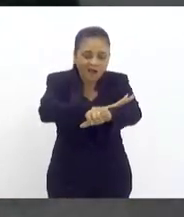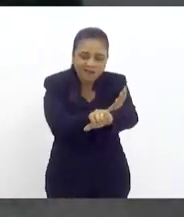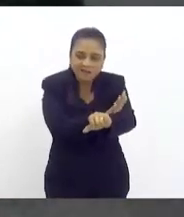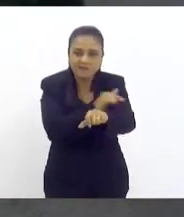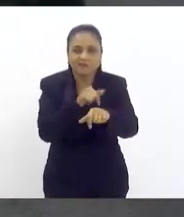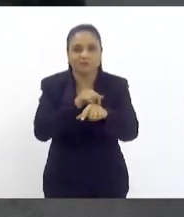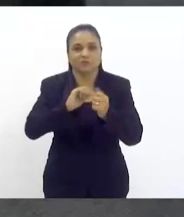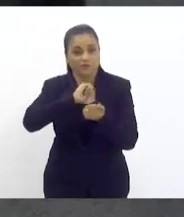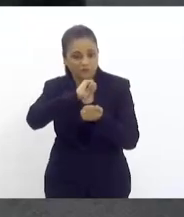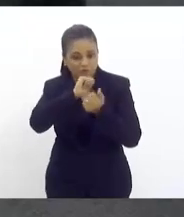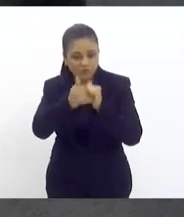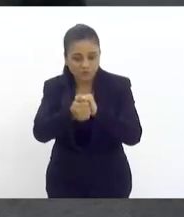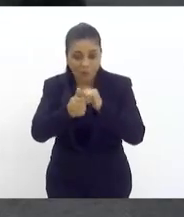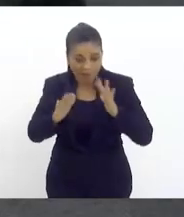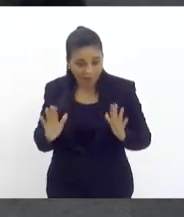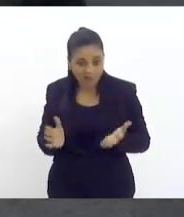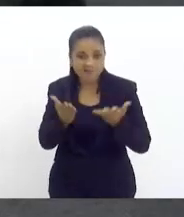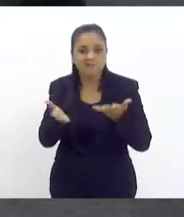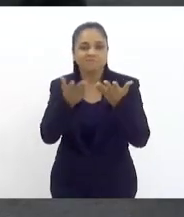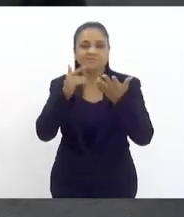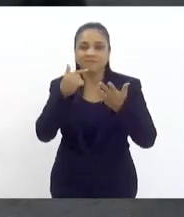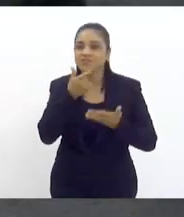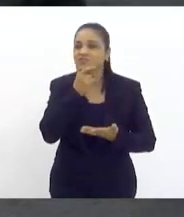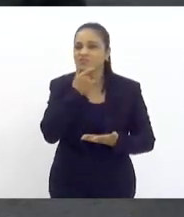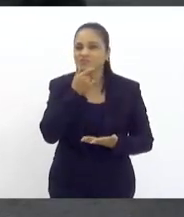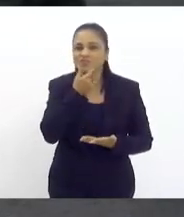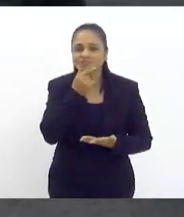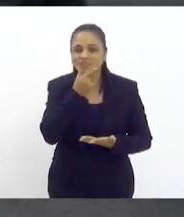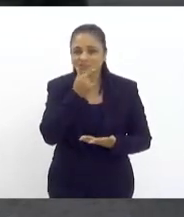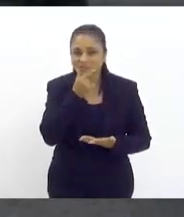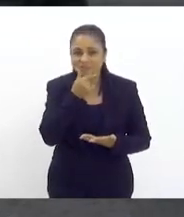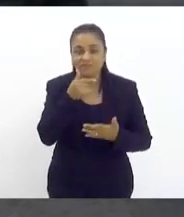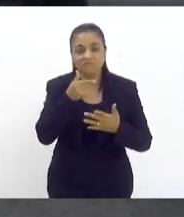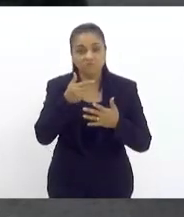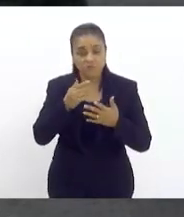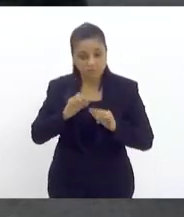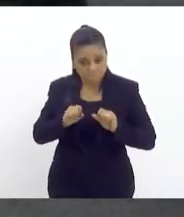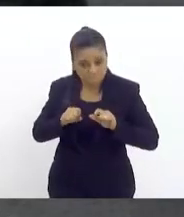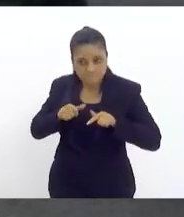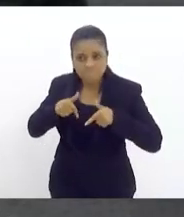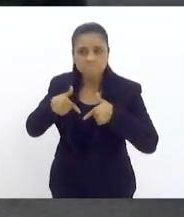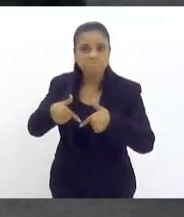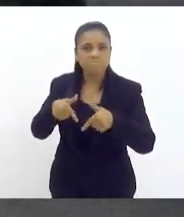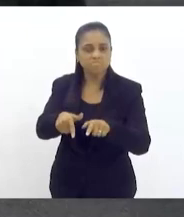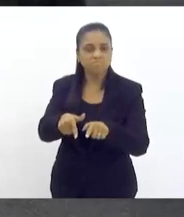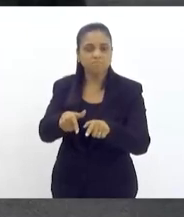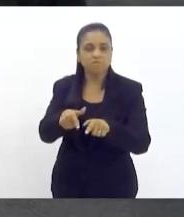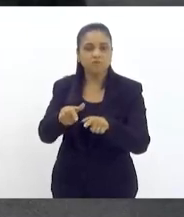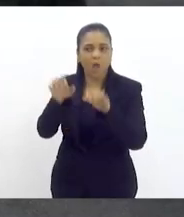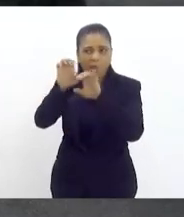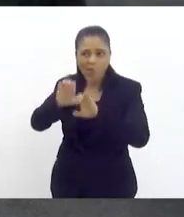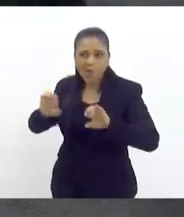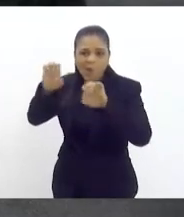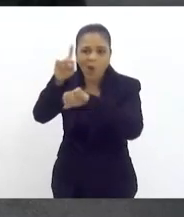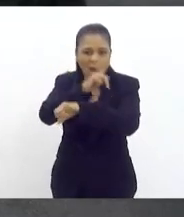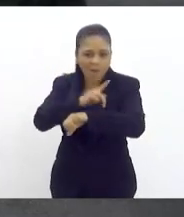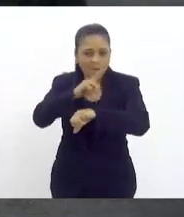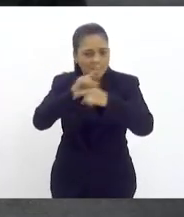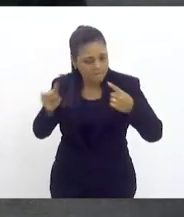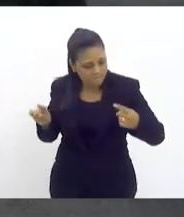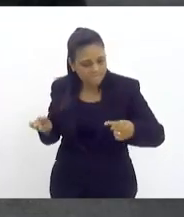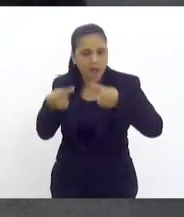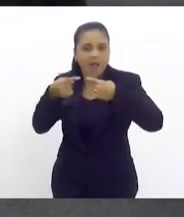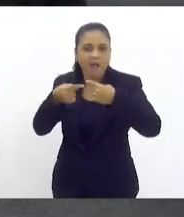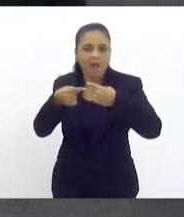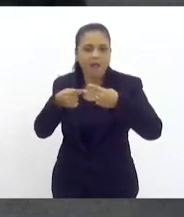trabalho do Vini Júnior, que ousou também a enfrentar a Europa, a enfrentar os grandes vendilhões